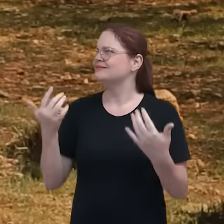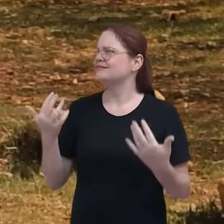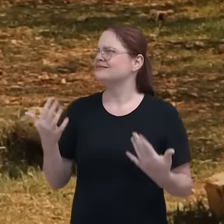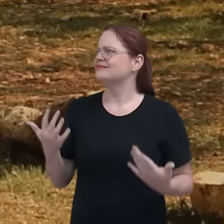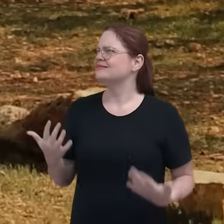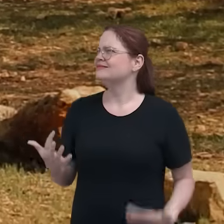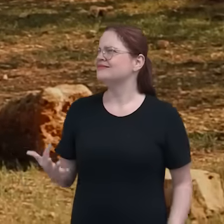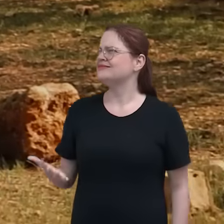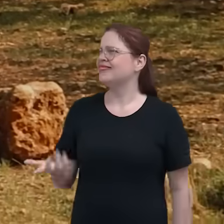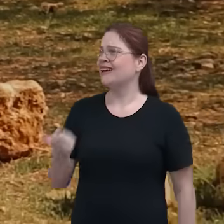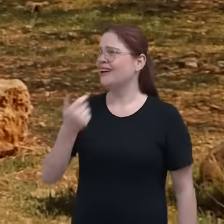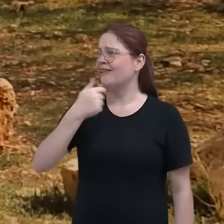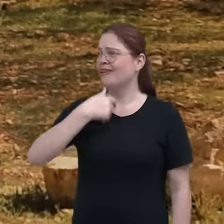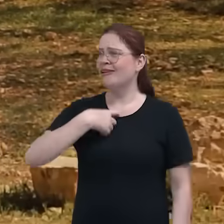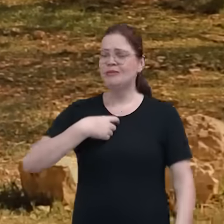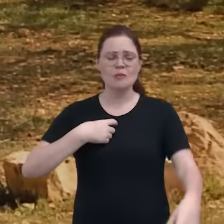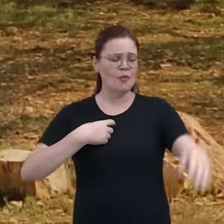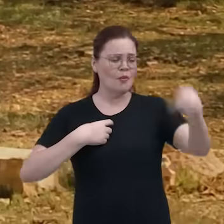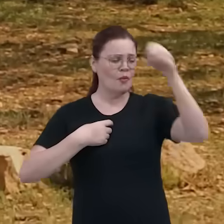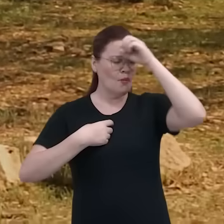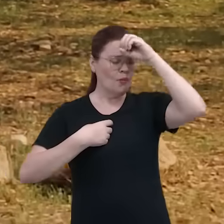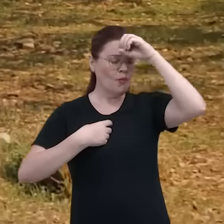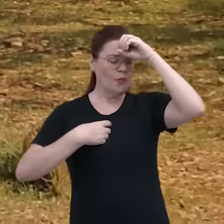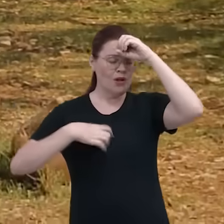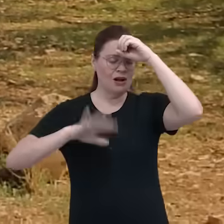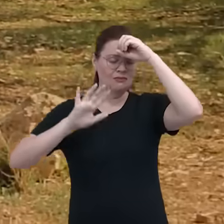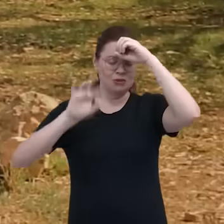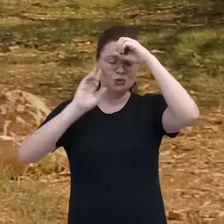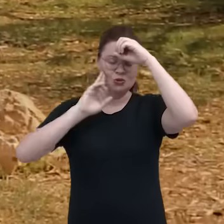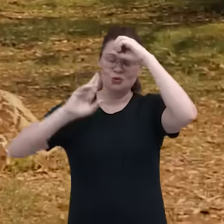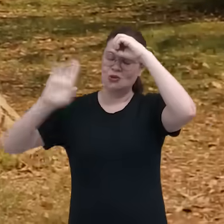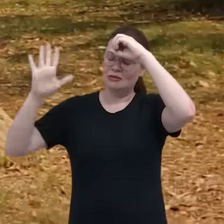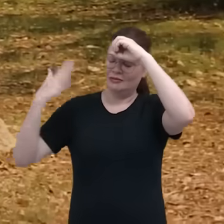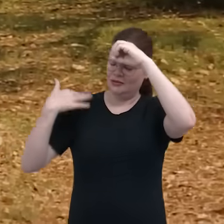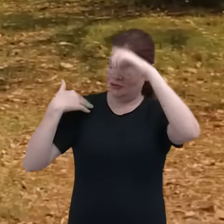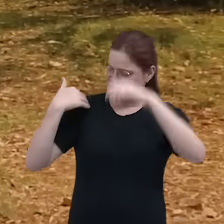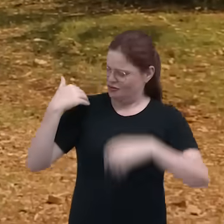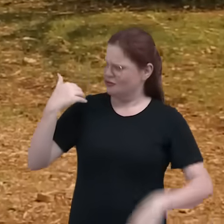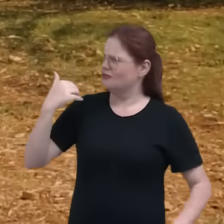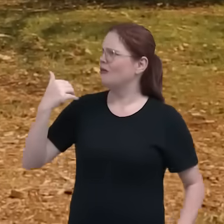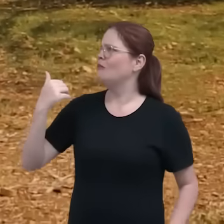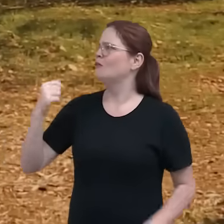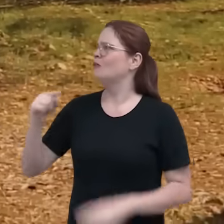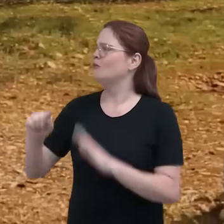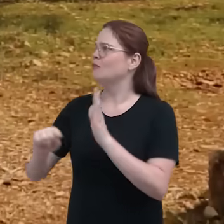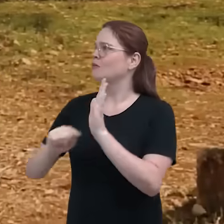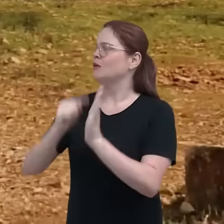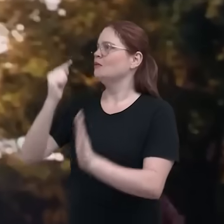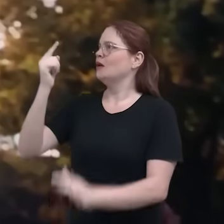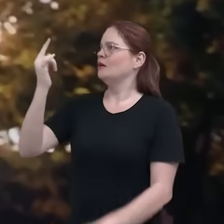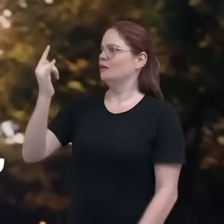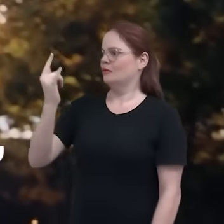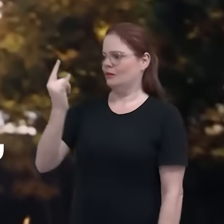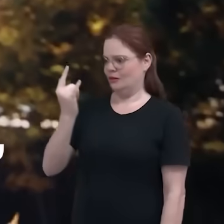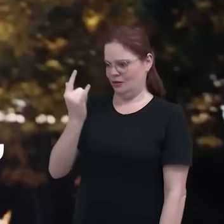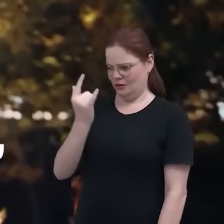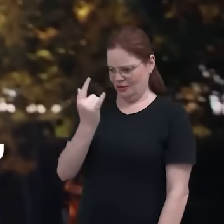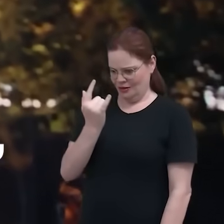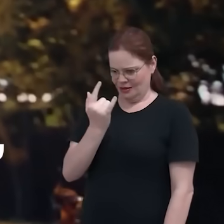Tu és aquele que me amou primeiro,